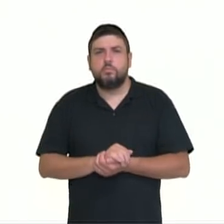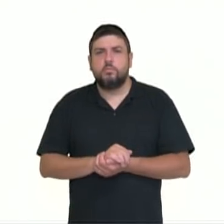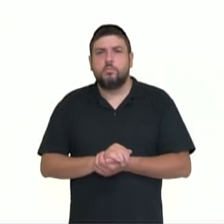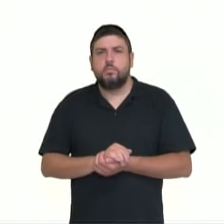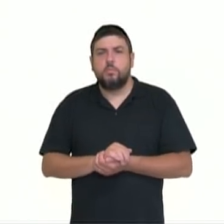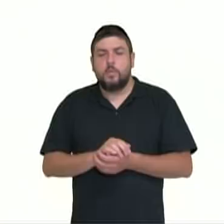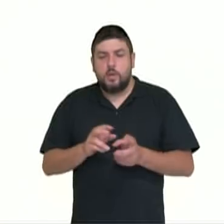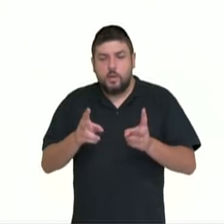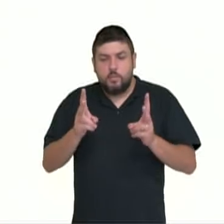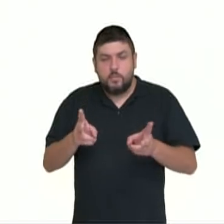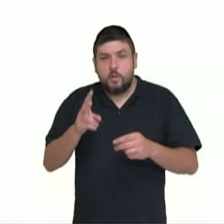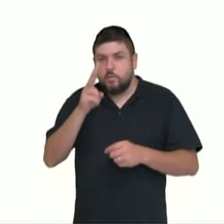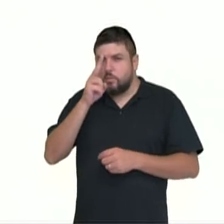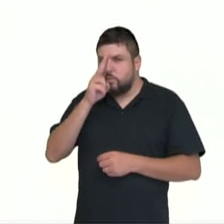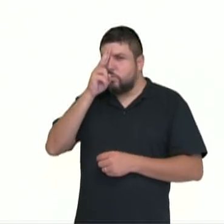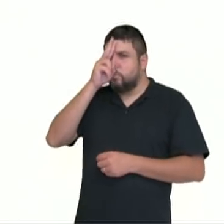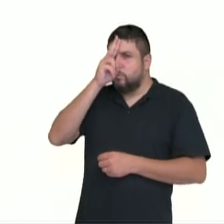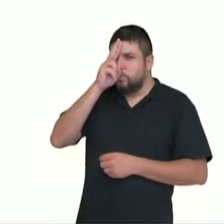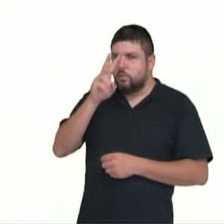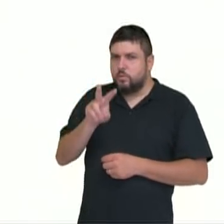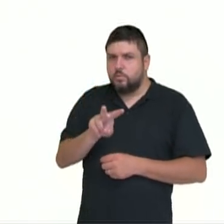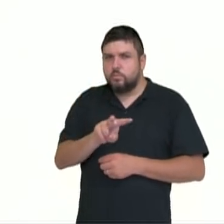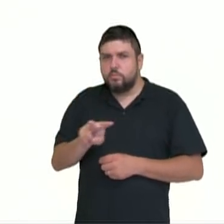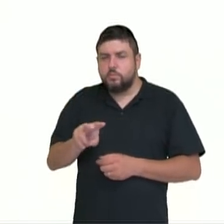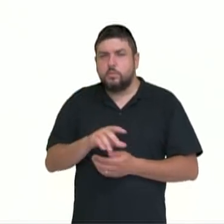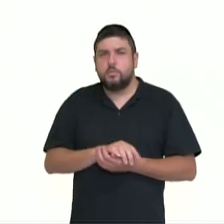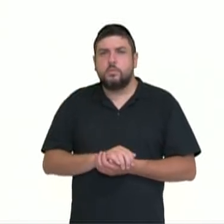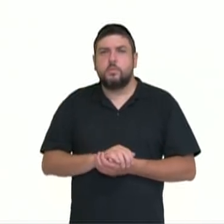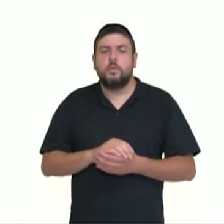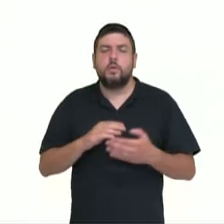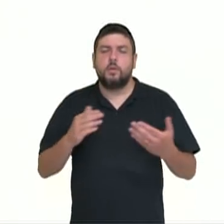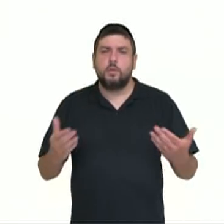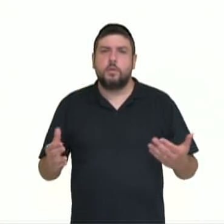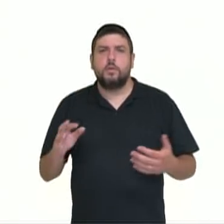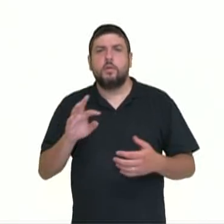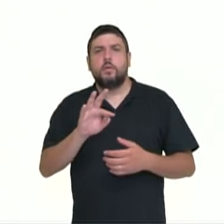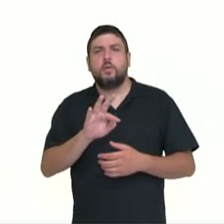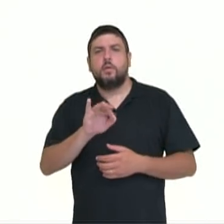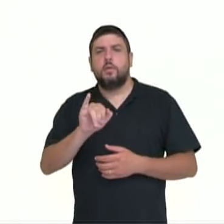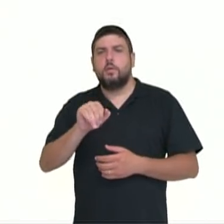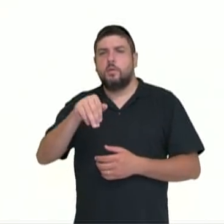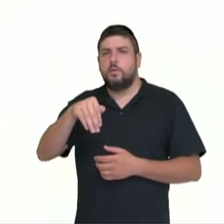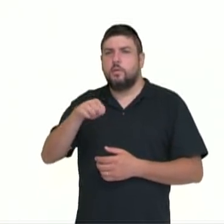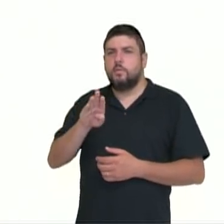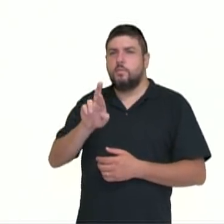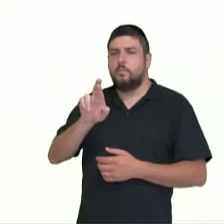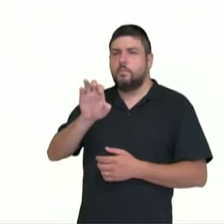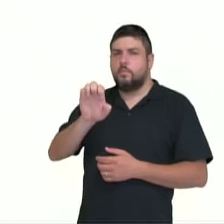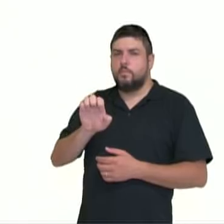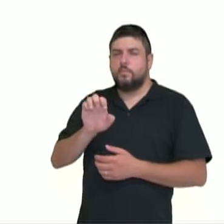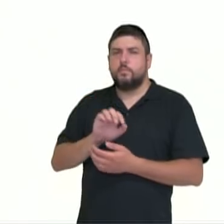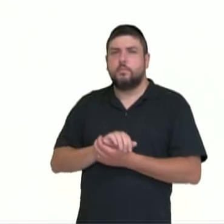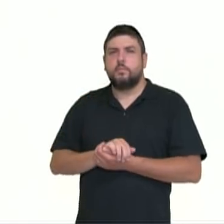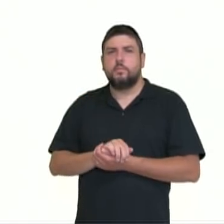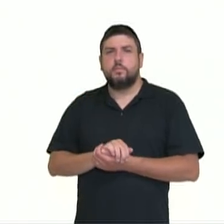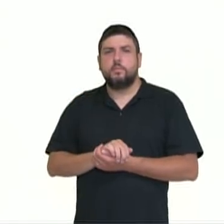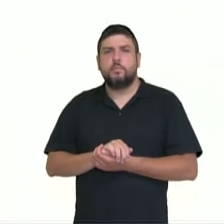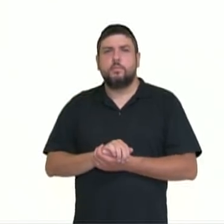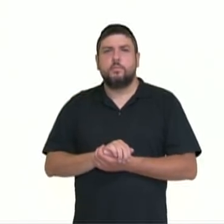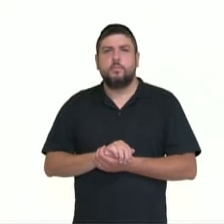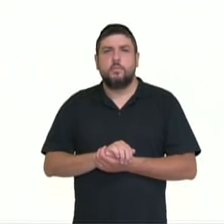a mesma intensidade, então só pode ser o timbre que os diferencia. Podem ser